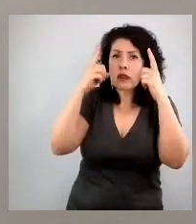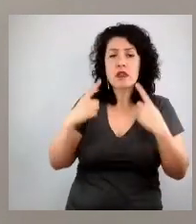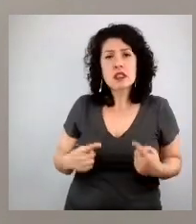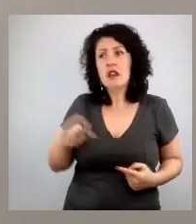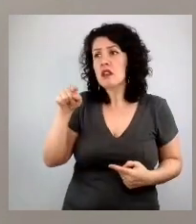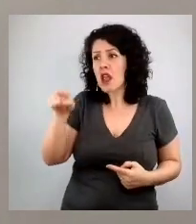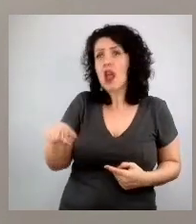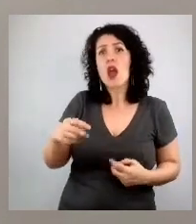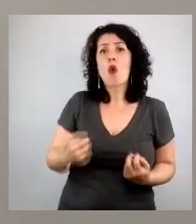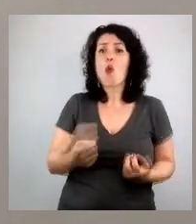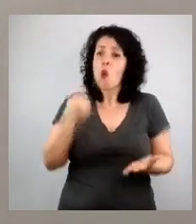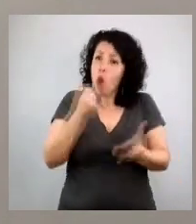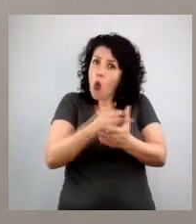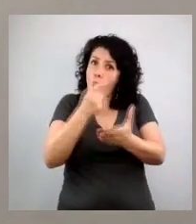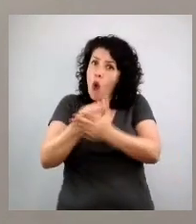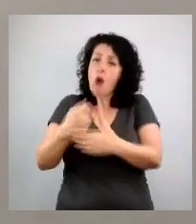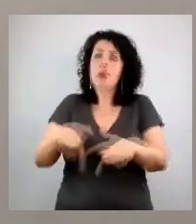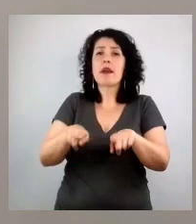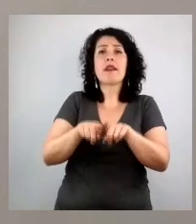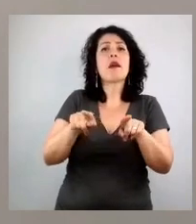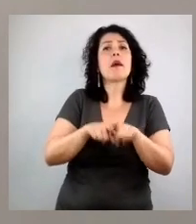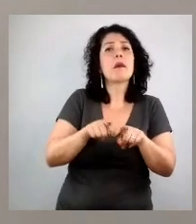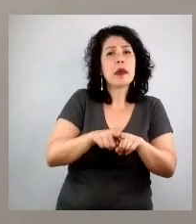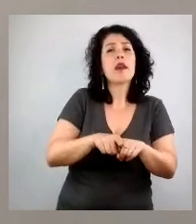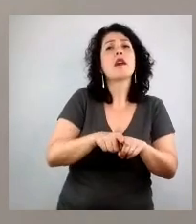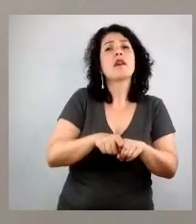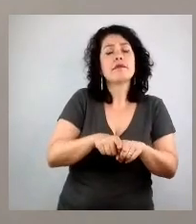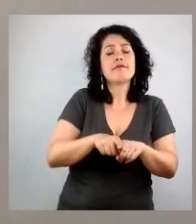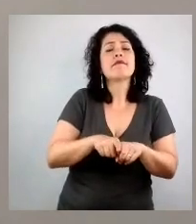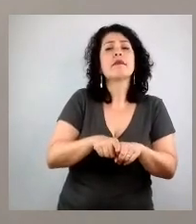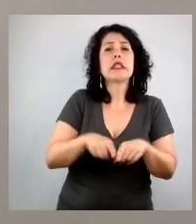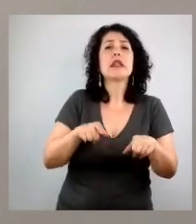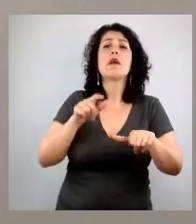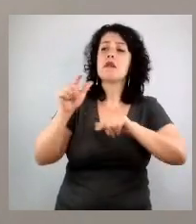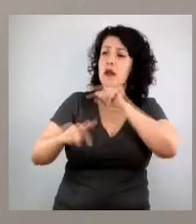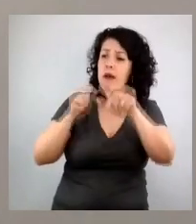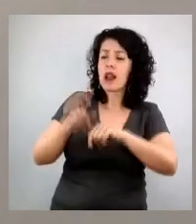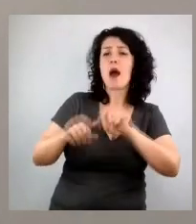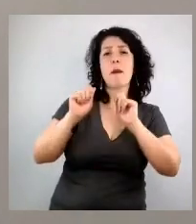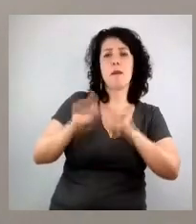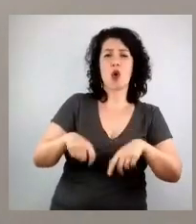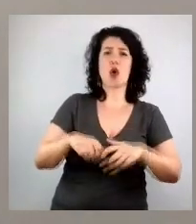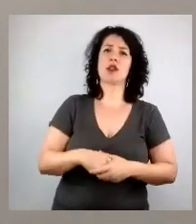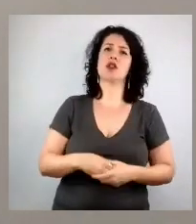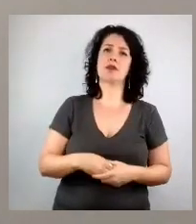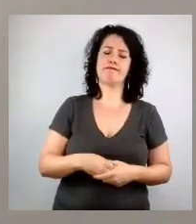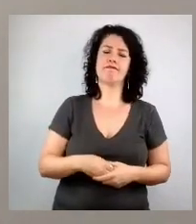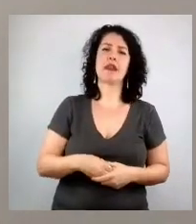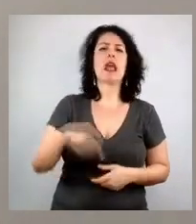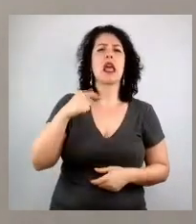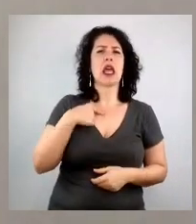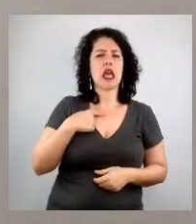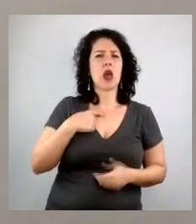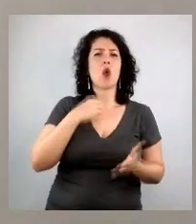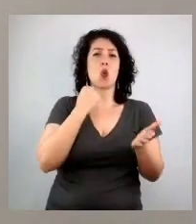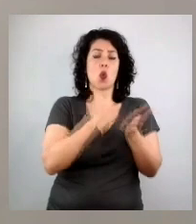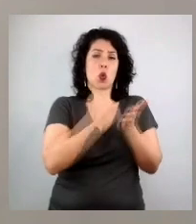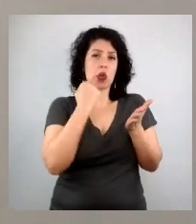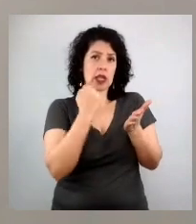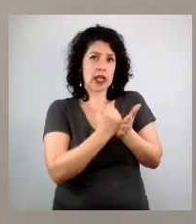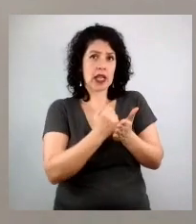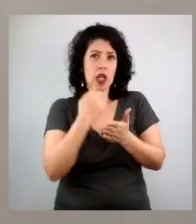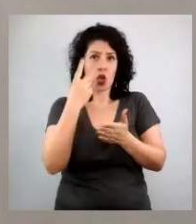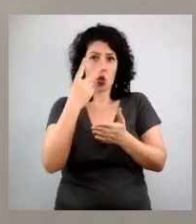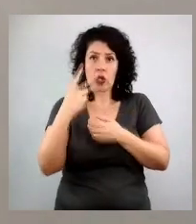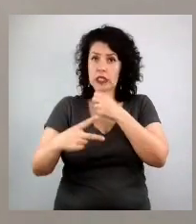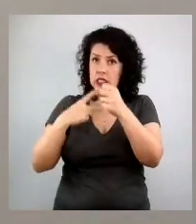de trabalhar, que é para chegar na pergunta que você me fez. Eu fui contratada, vai fazer 2 anos agora em dezembro, e quando eu sou contratada, é